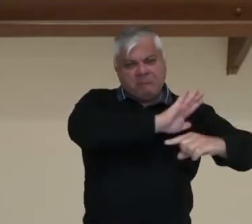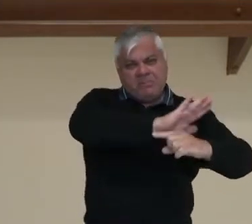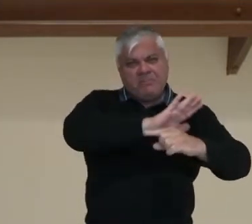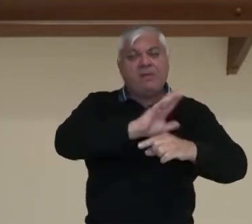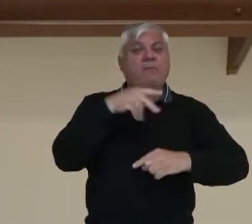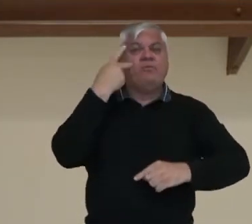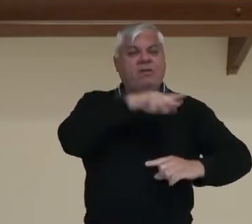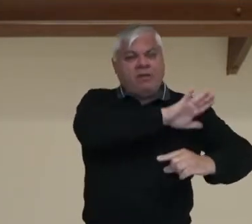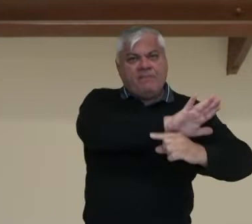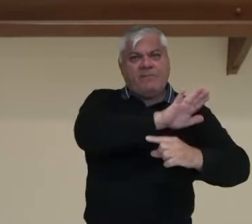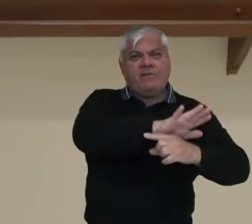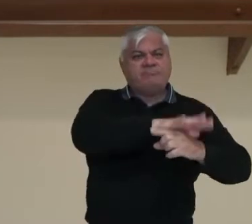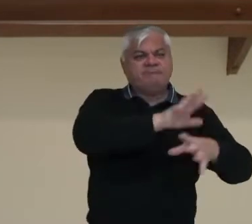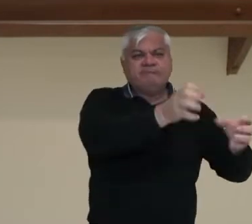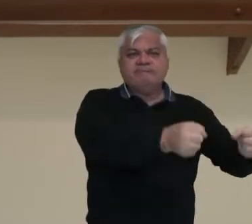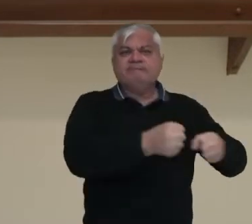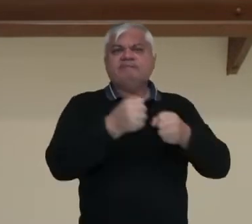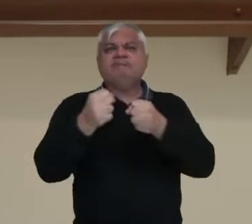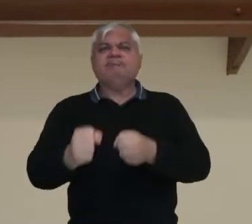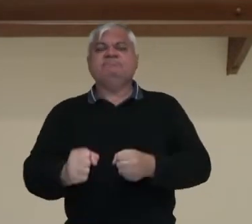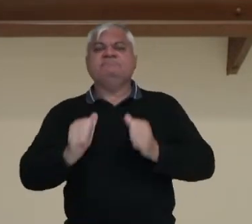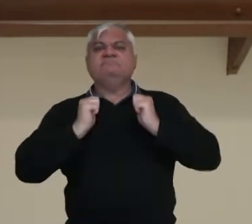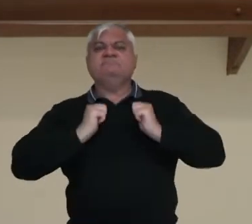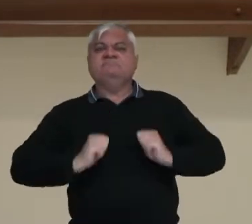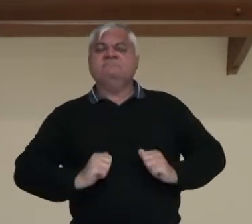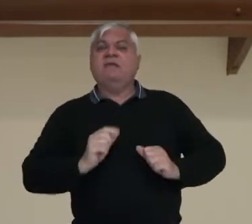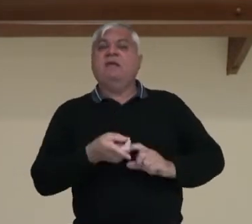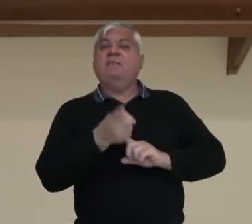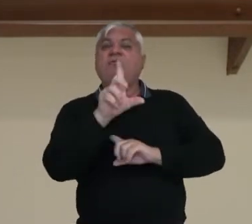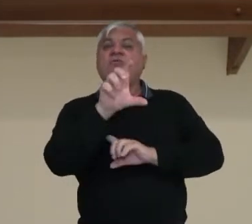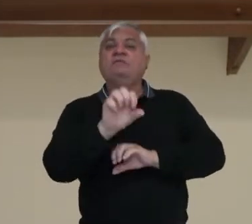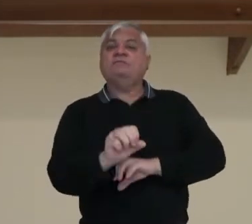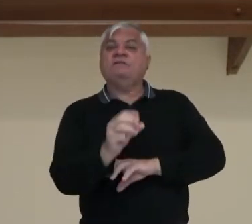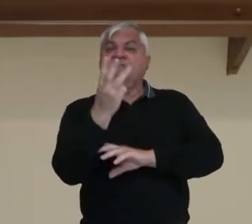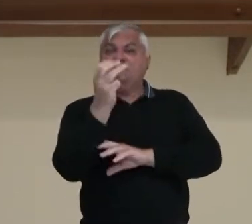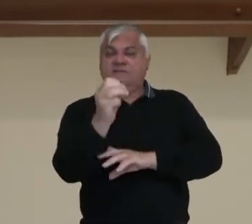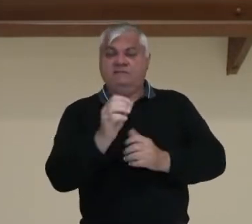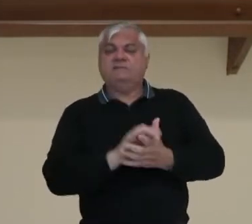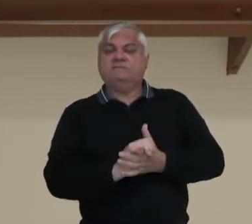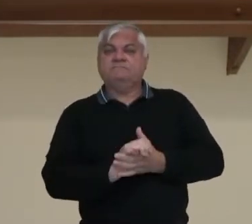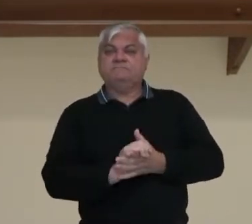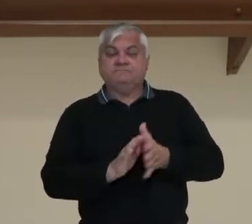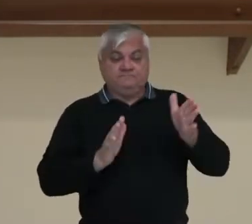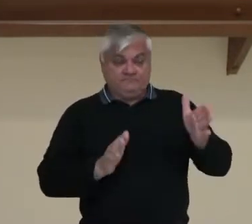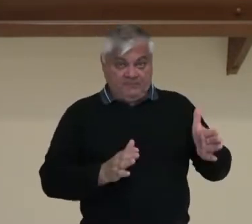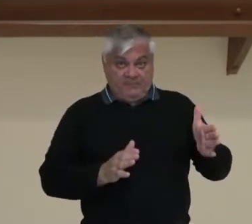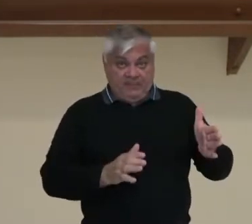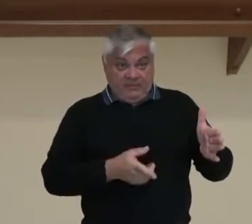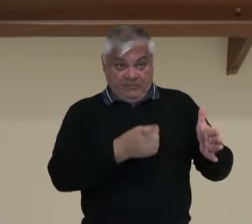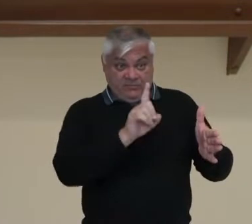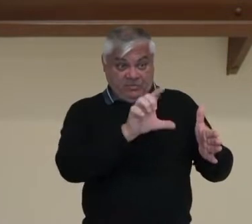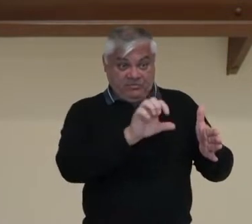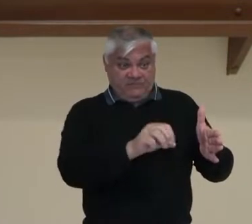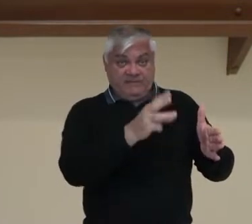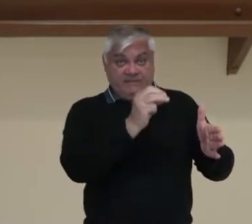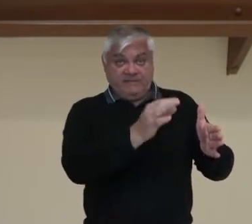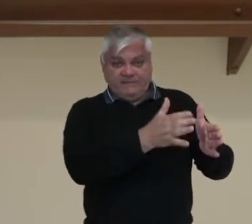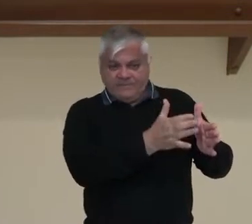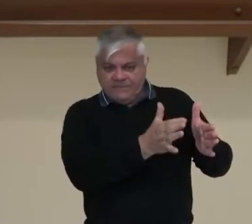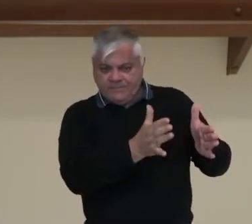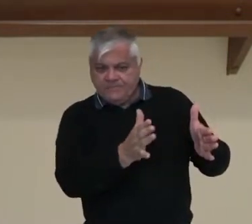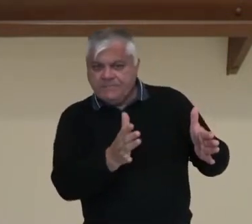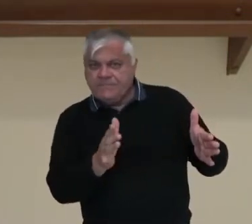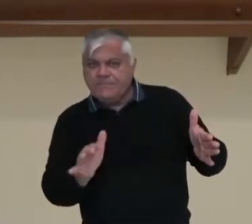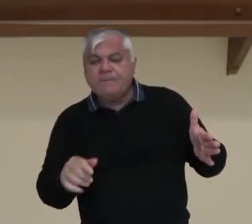ele assume isso no ano de 1930. De 1930 até a data de